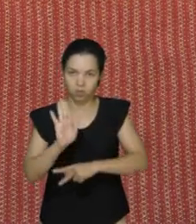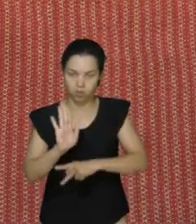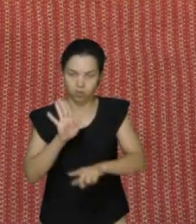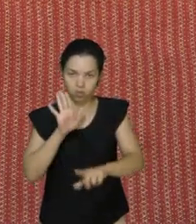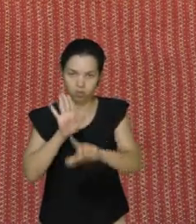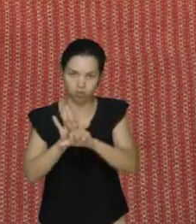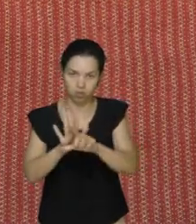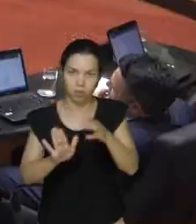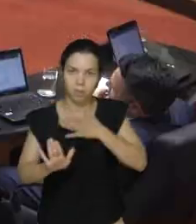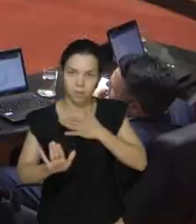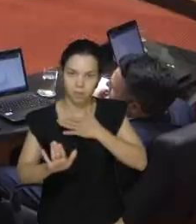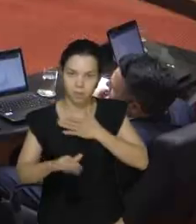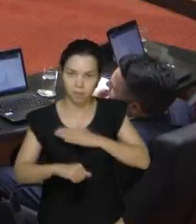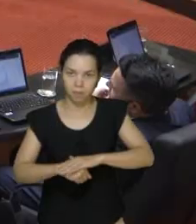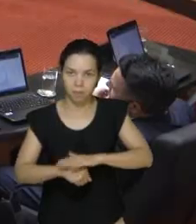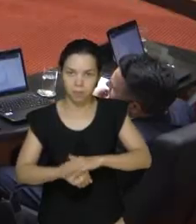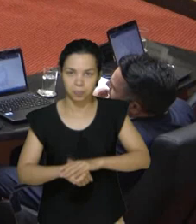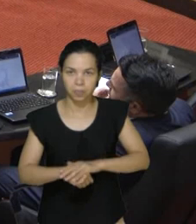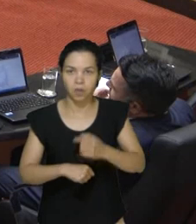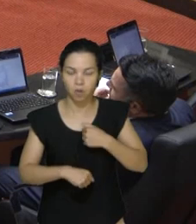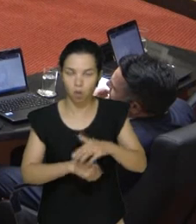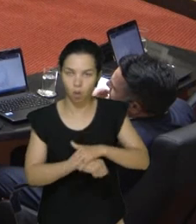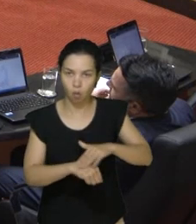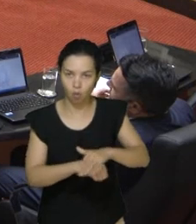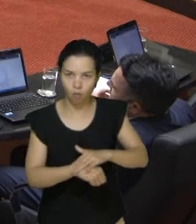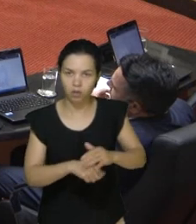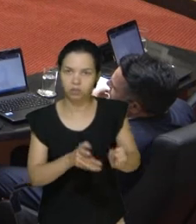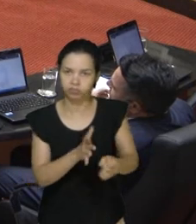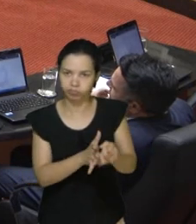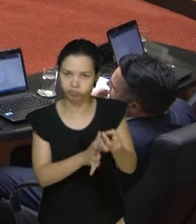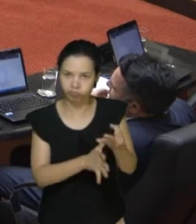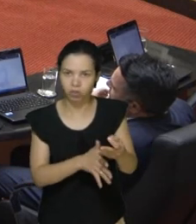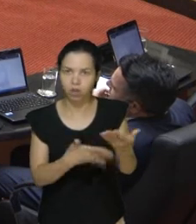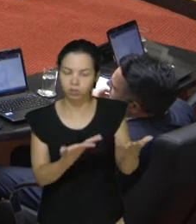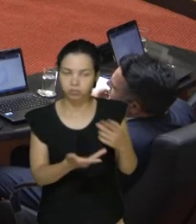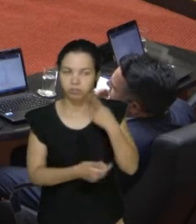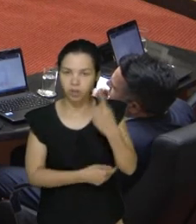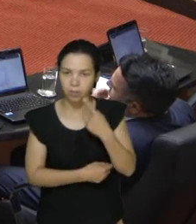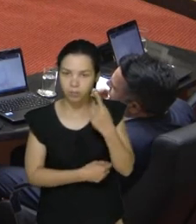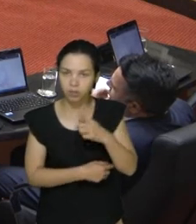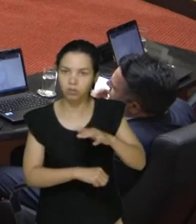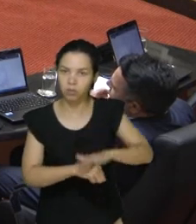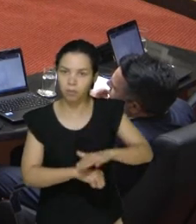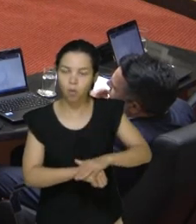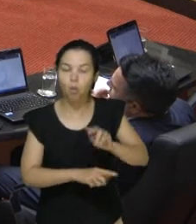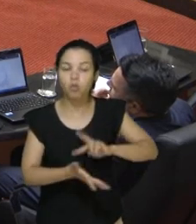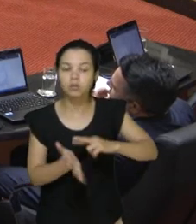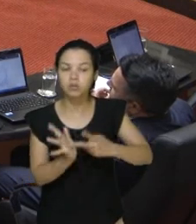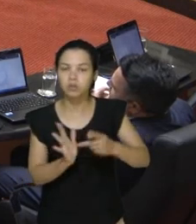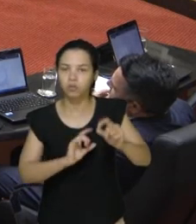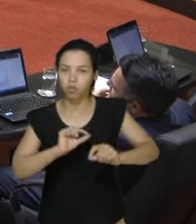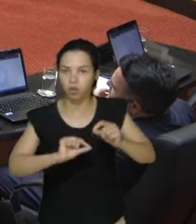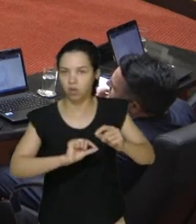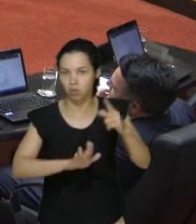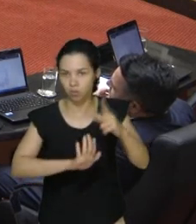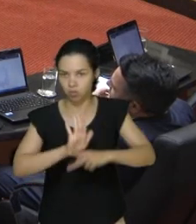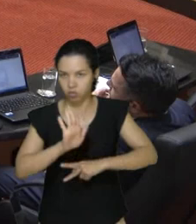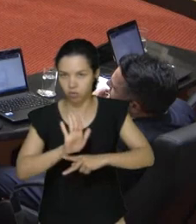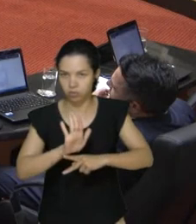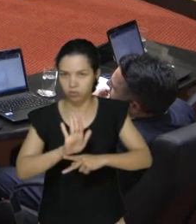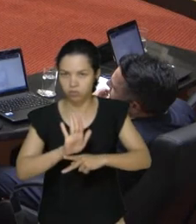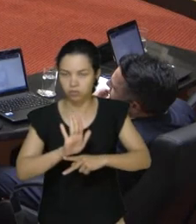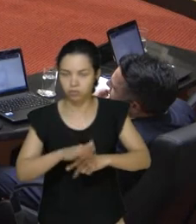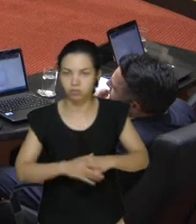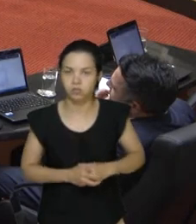de minha autoria, que eu conversei várias vezes com os deputados, que ele é o que significa o projeto? Qual que é